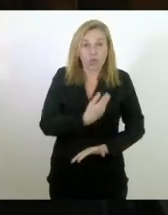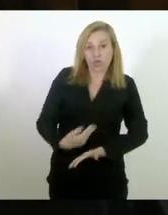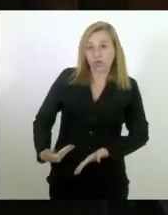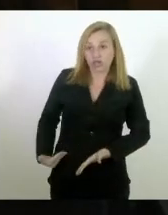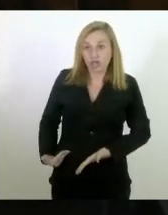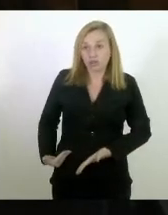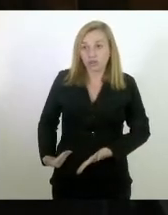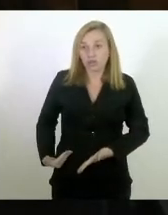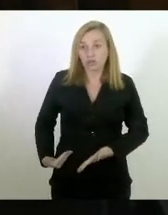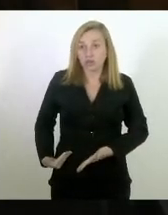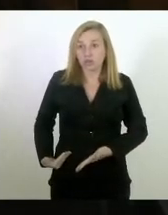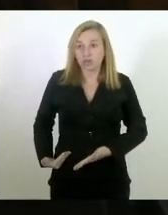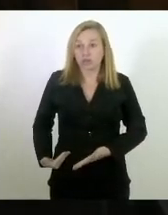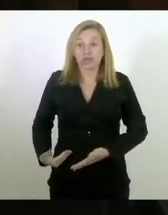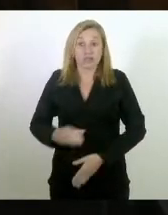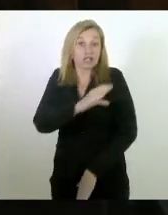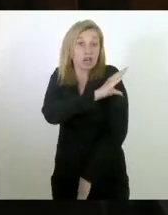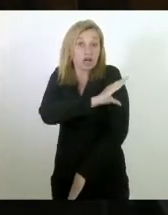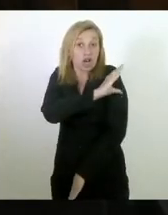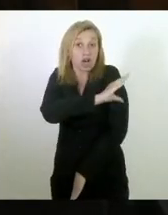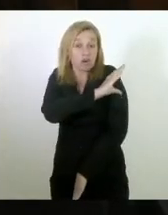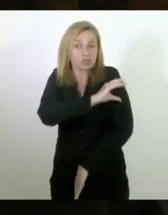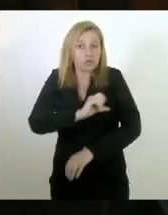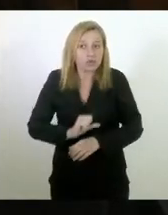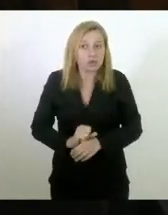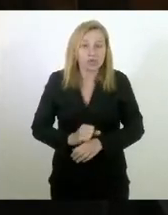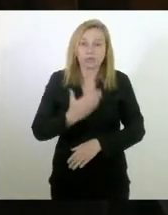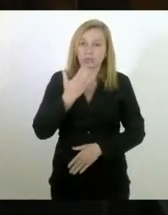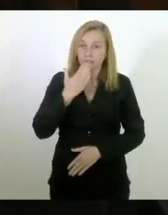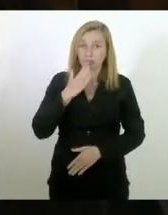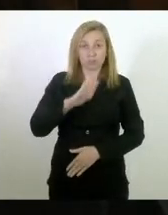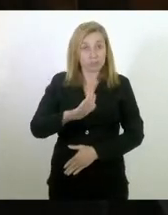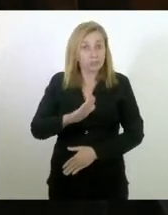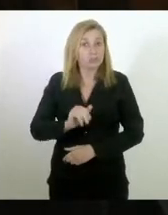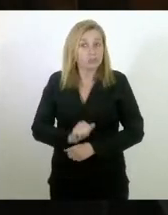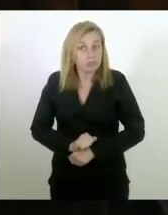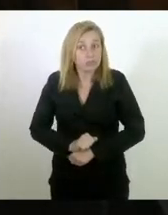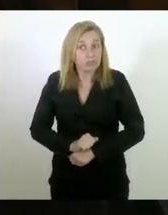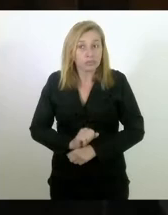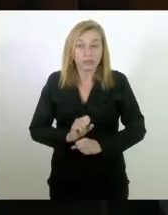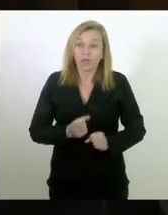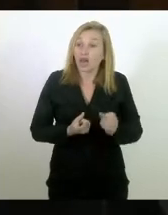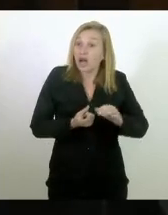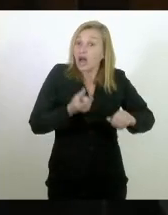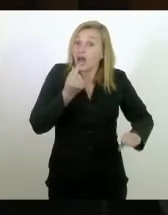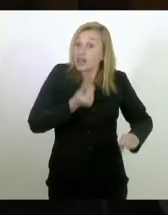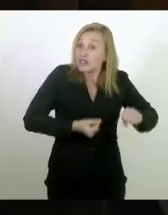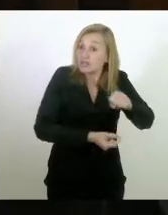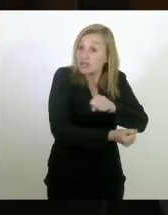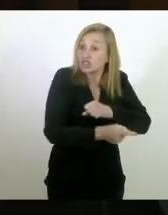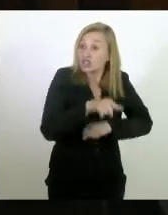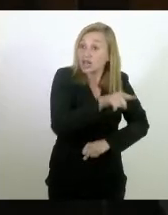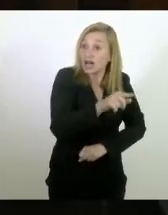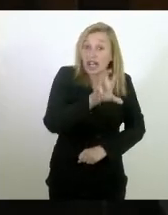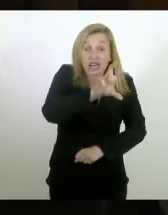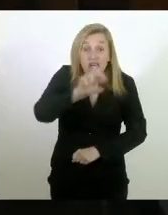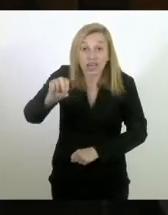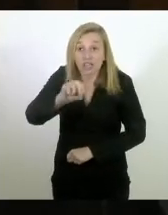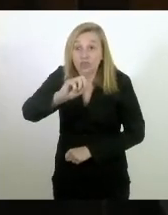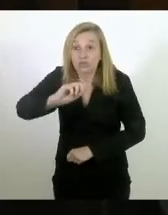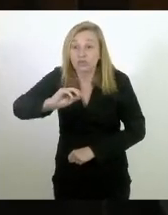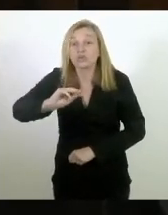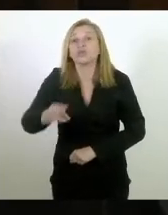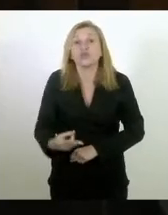governador estava em Campos e se comprometeu a investir lá 500 milhões de